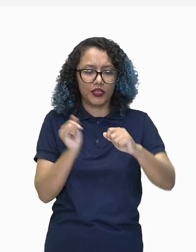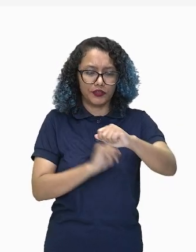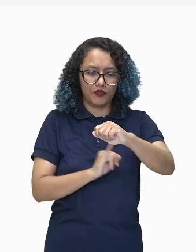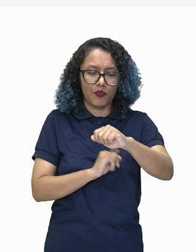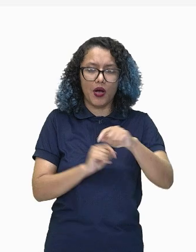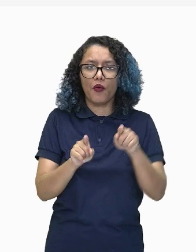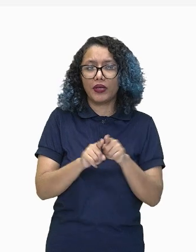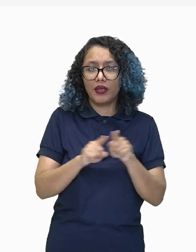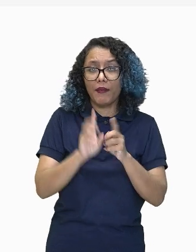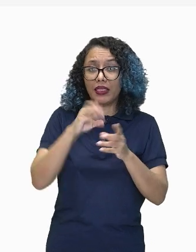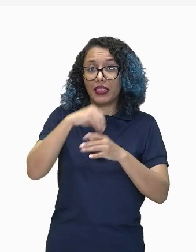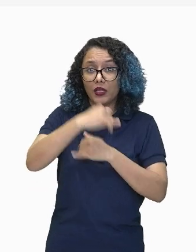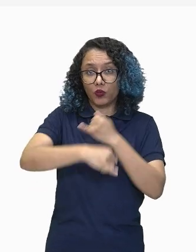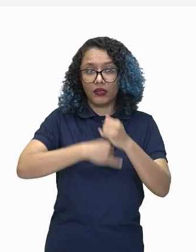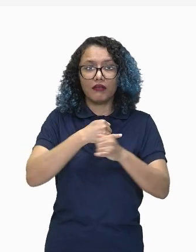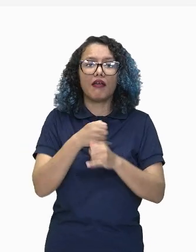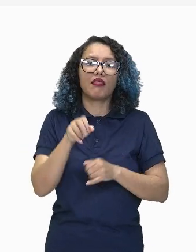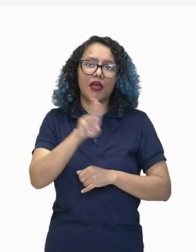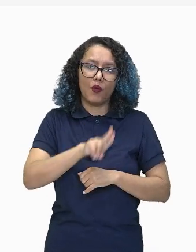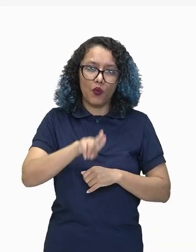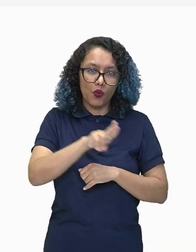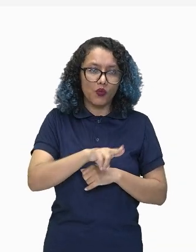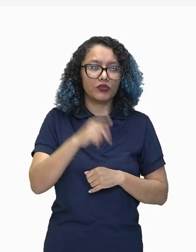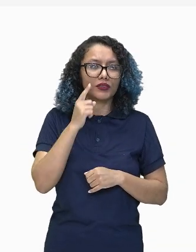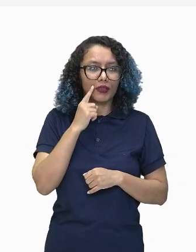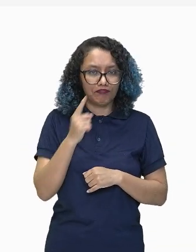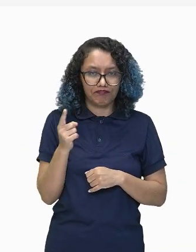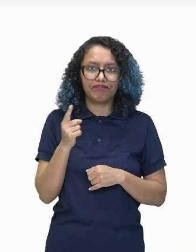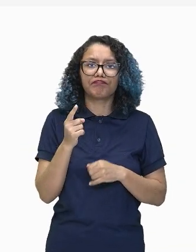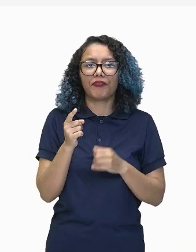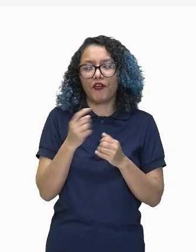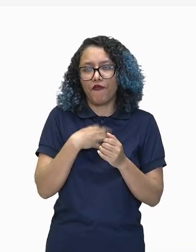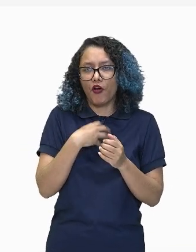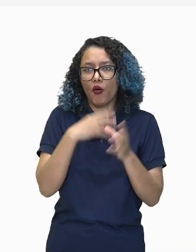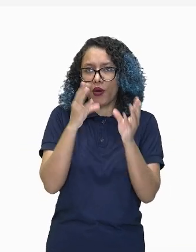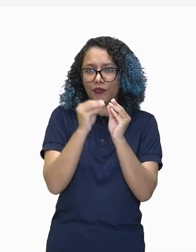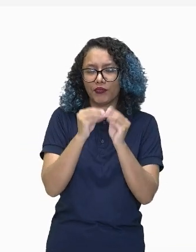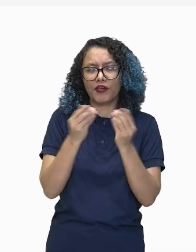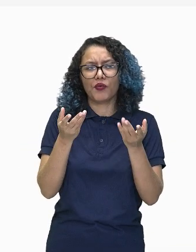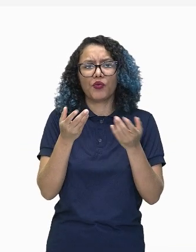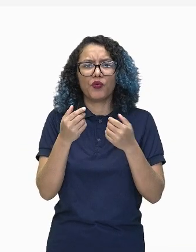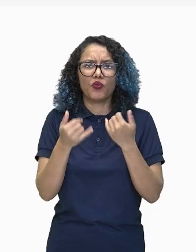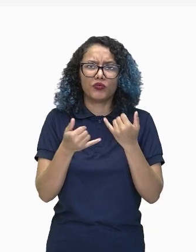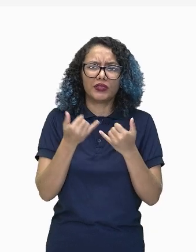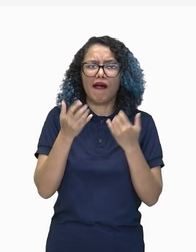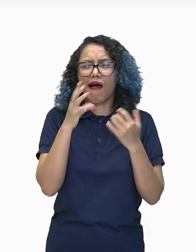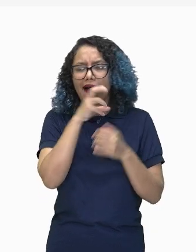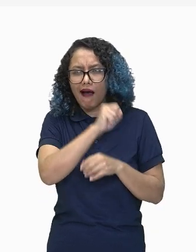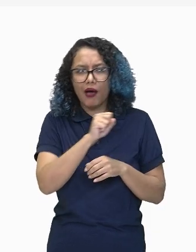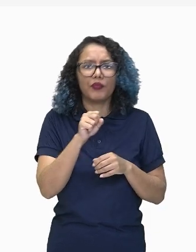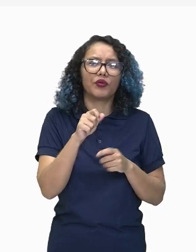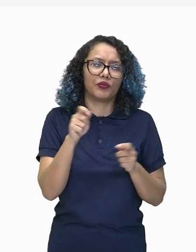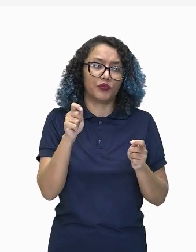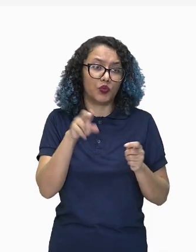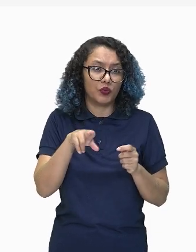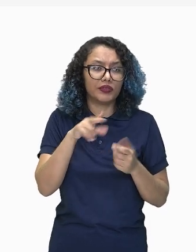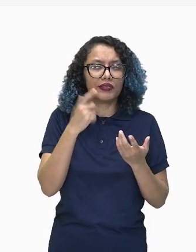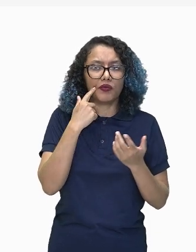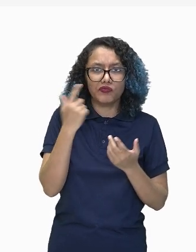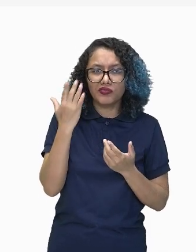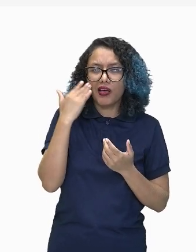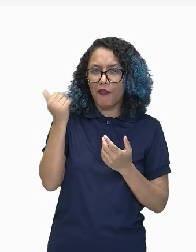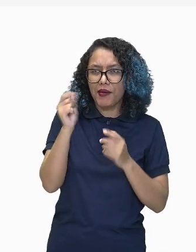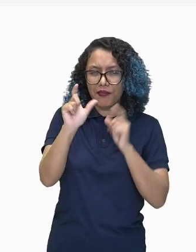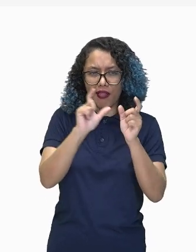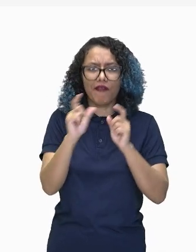da internet. A gente utiliza a linguagem da internet de forma mais dinâmica, mais rápida, então saber essas palavras nos